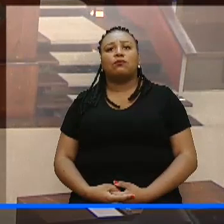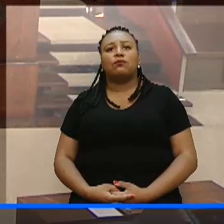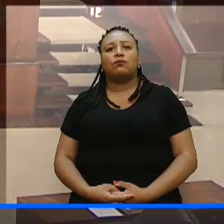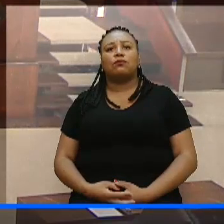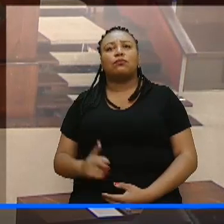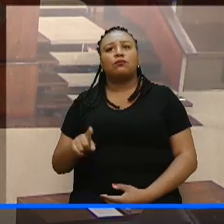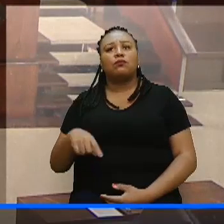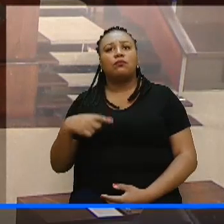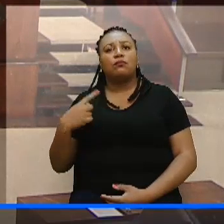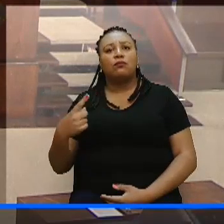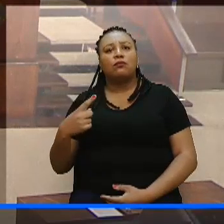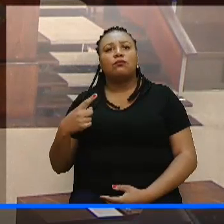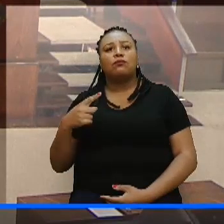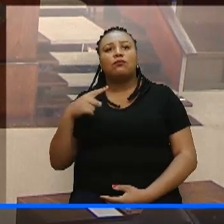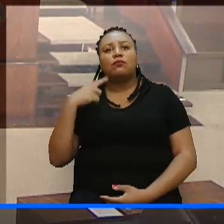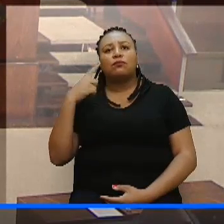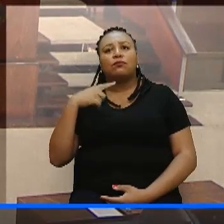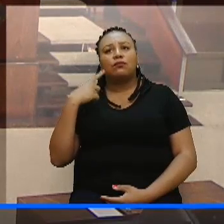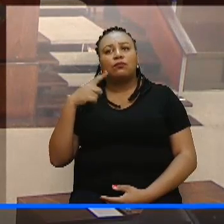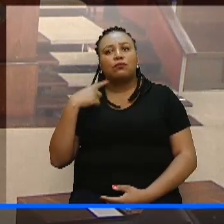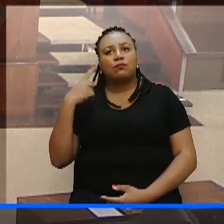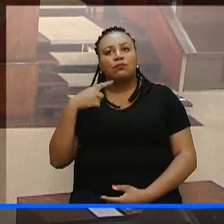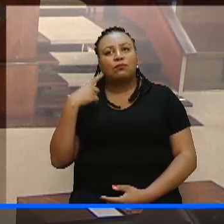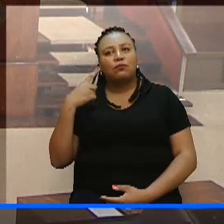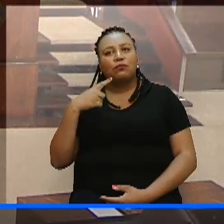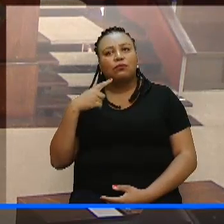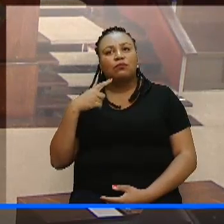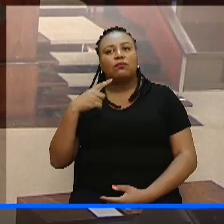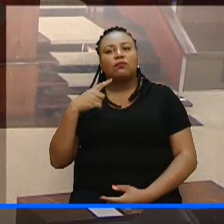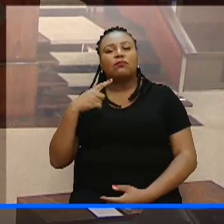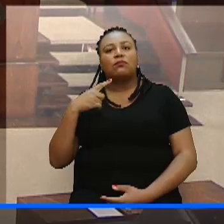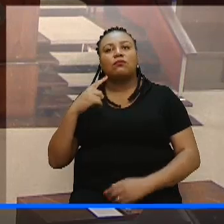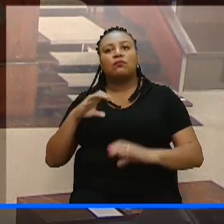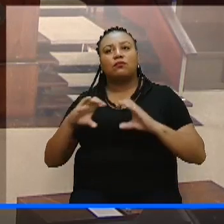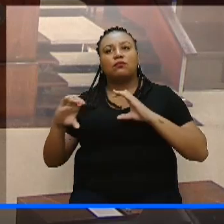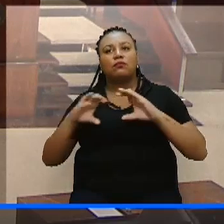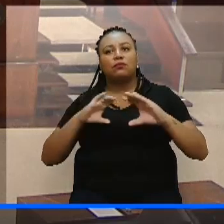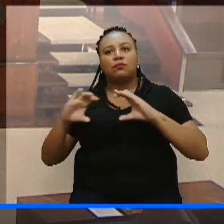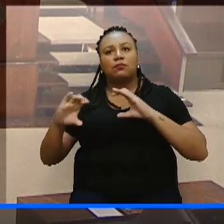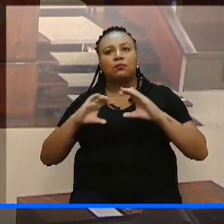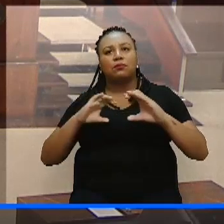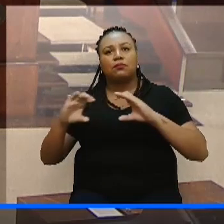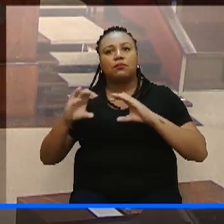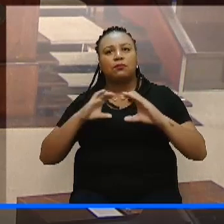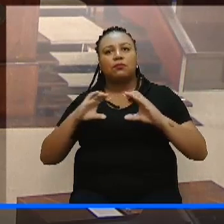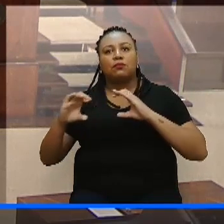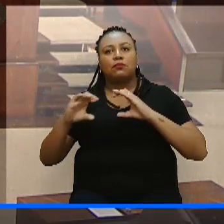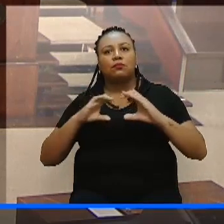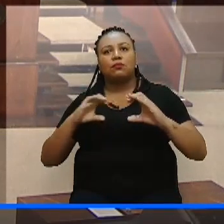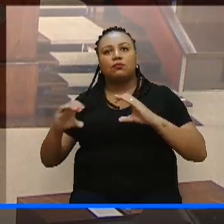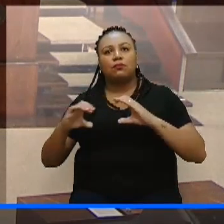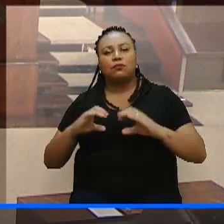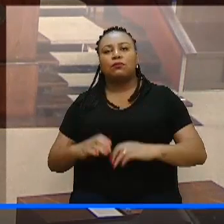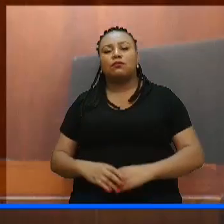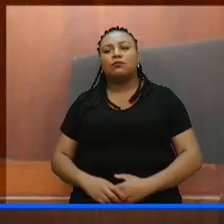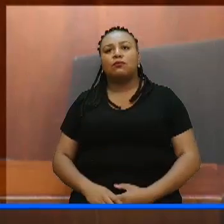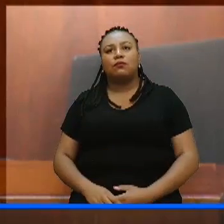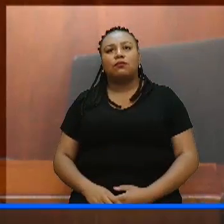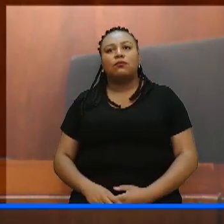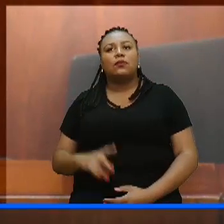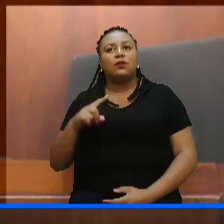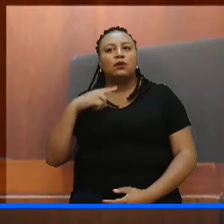próximo parlamentar para comunicação parlamentar